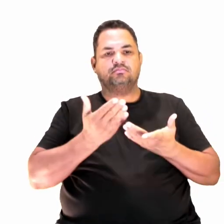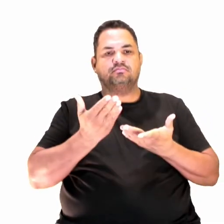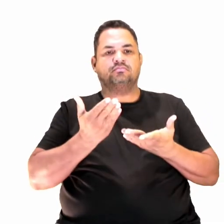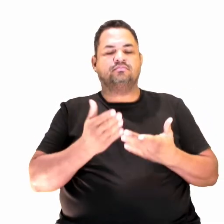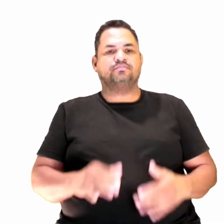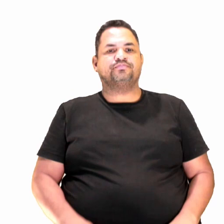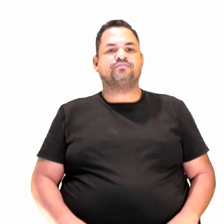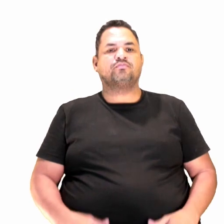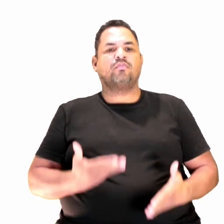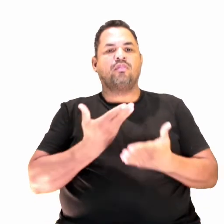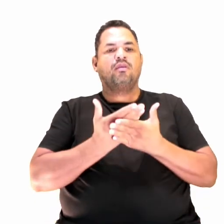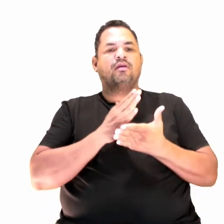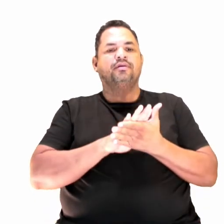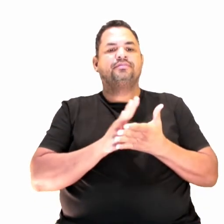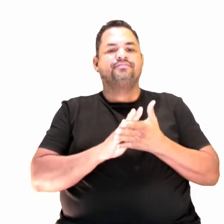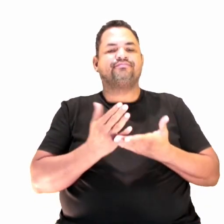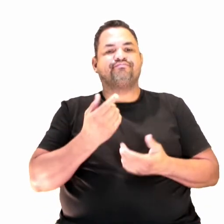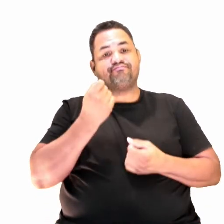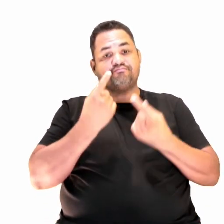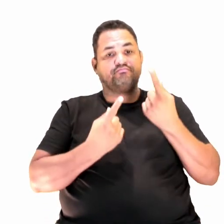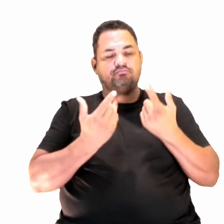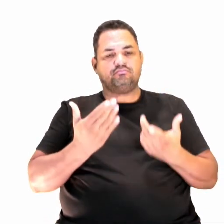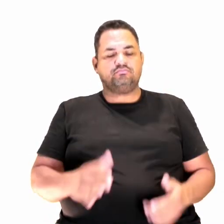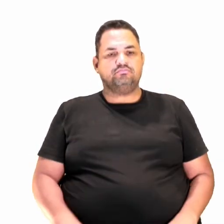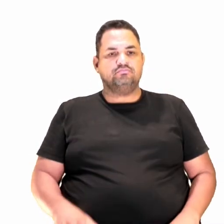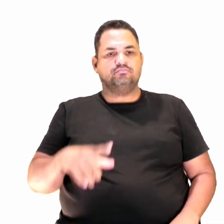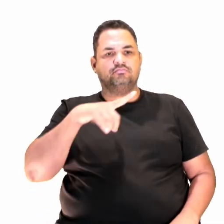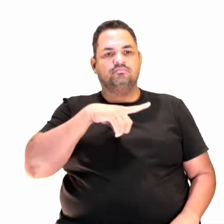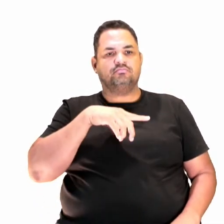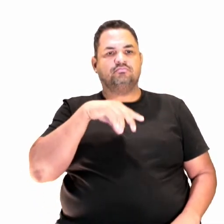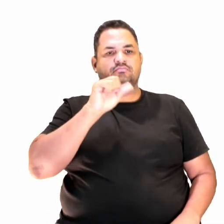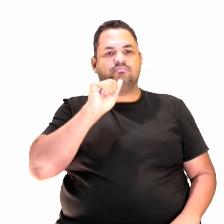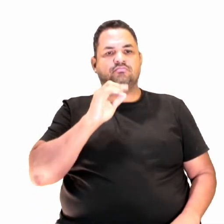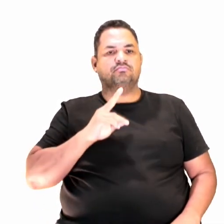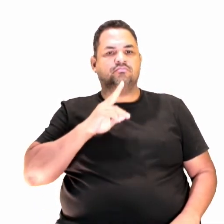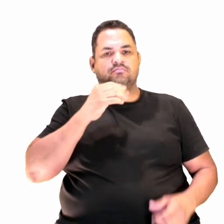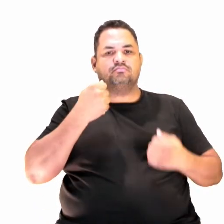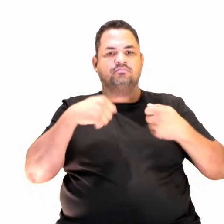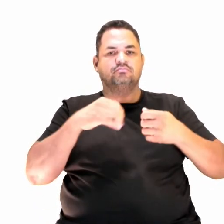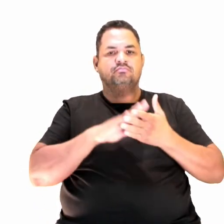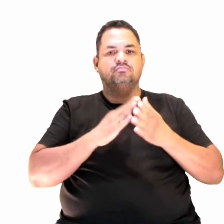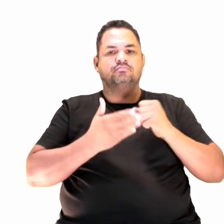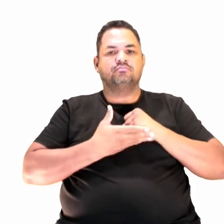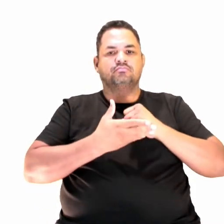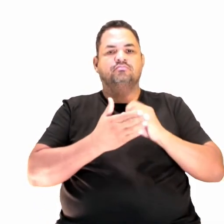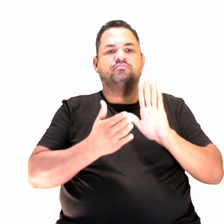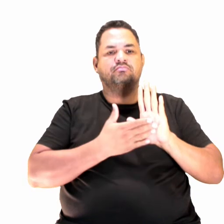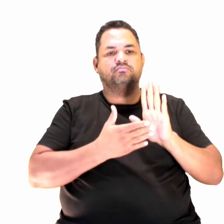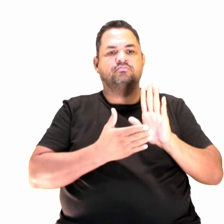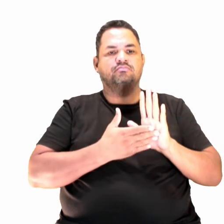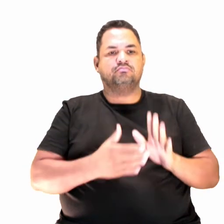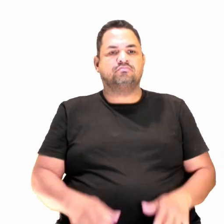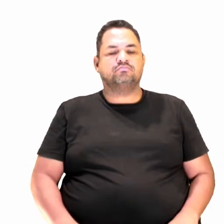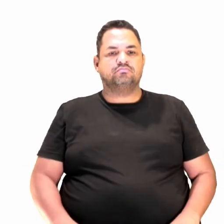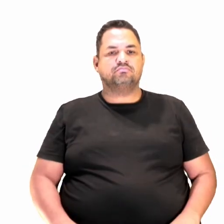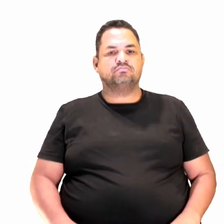questão da tradução de algumas, né? Temos na letra A, forte possibilidade baseada em